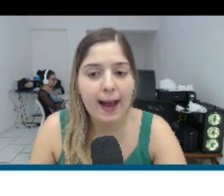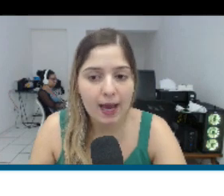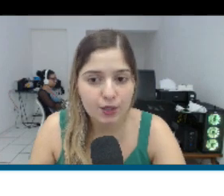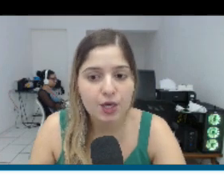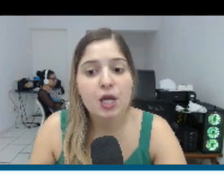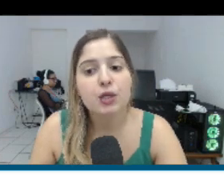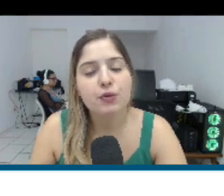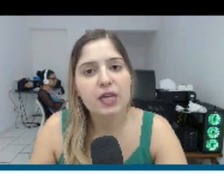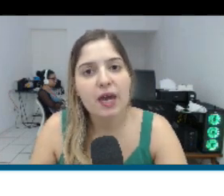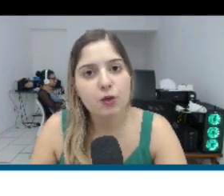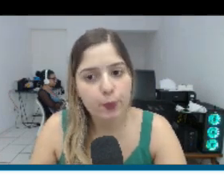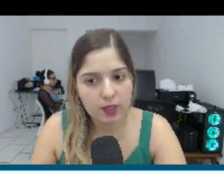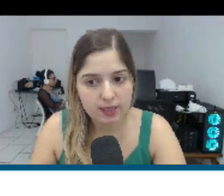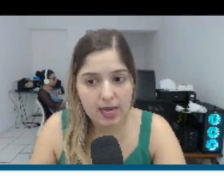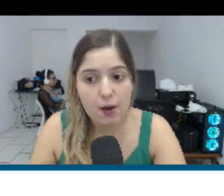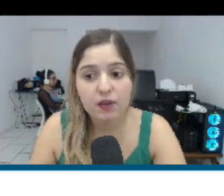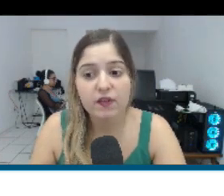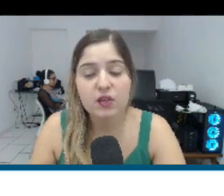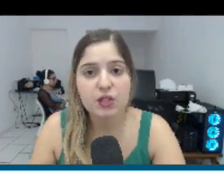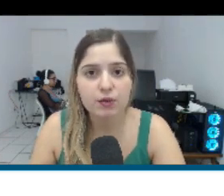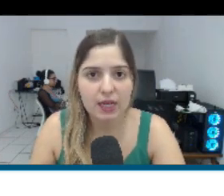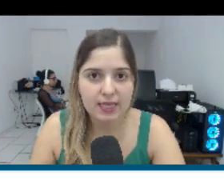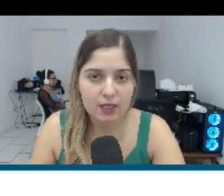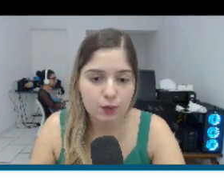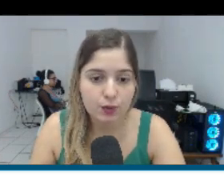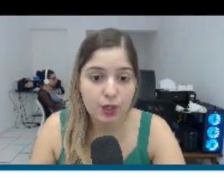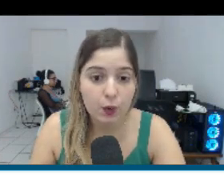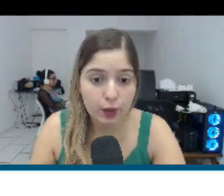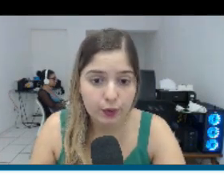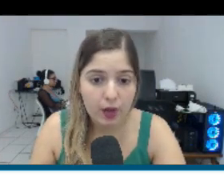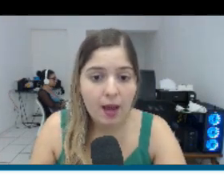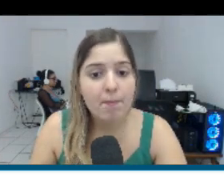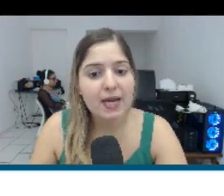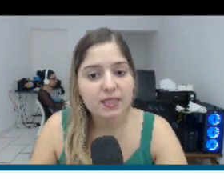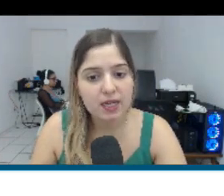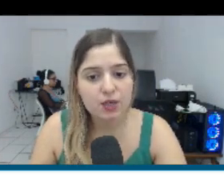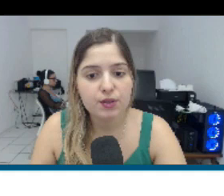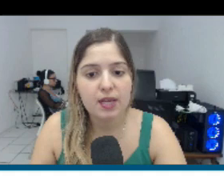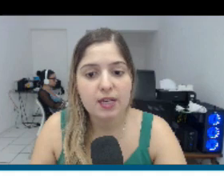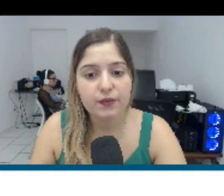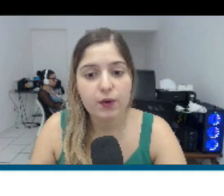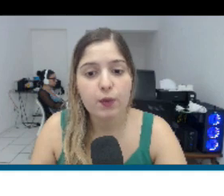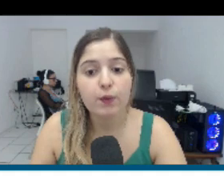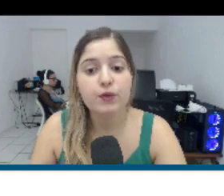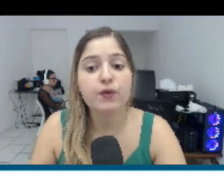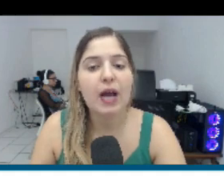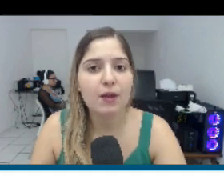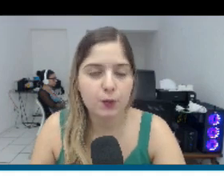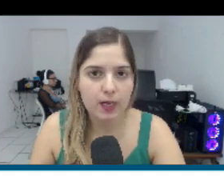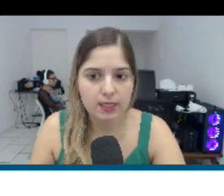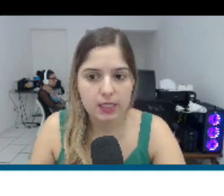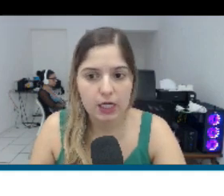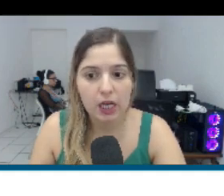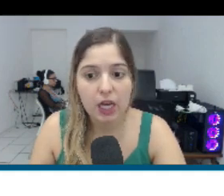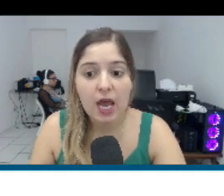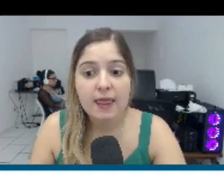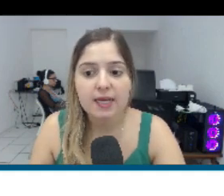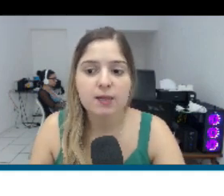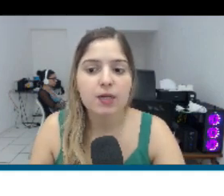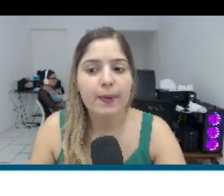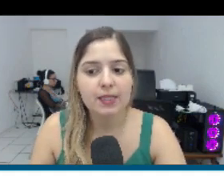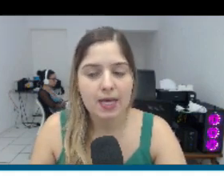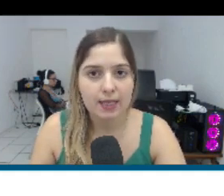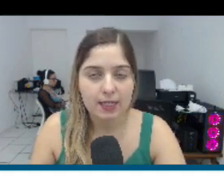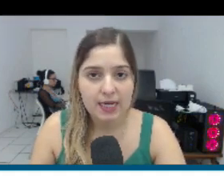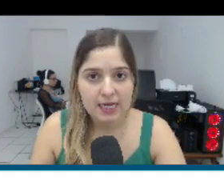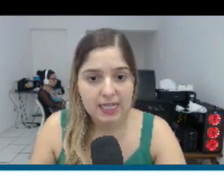fazer parte de um inquérito policial que investiga os ataques do dia 8, mas trechos deles foram divulgados pela CNN na